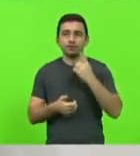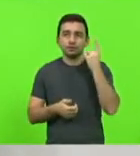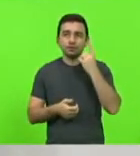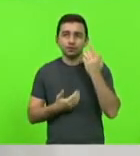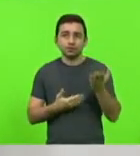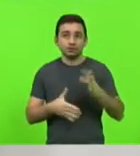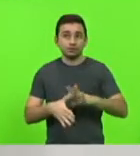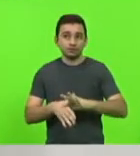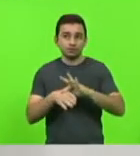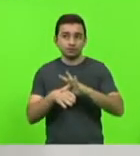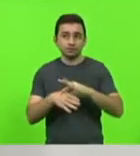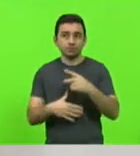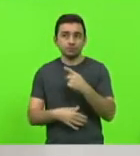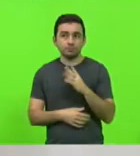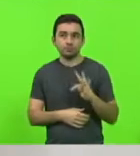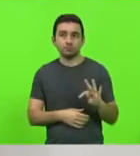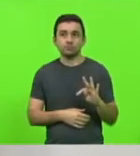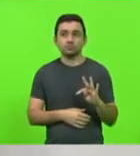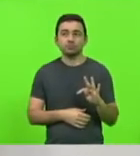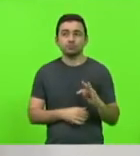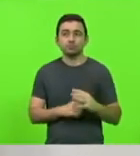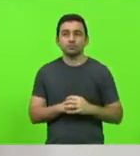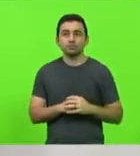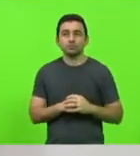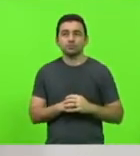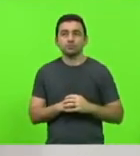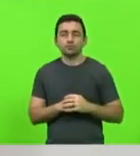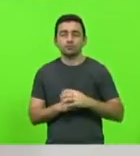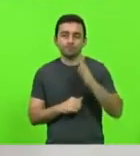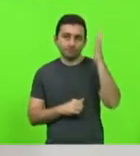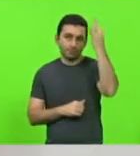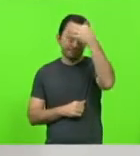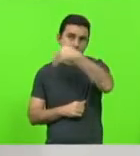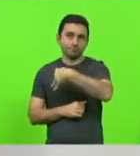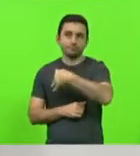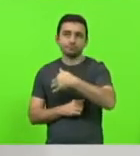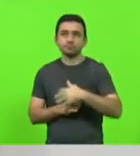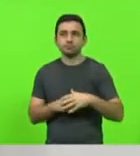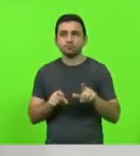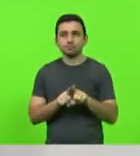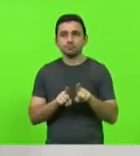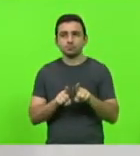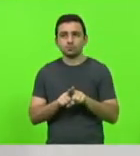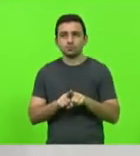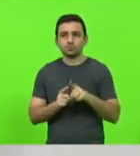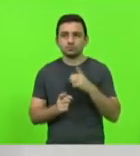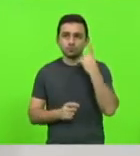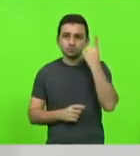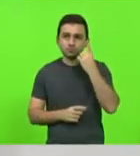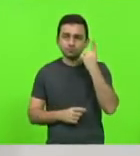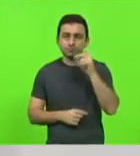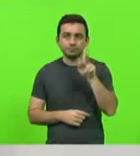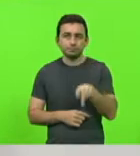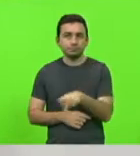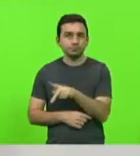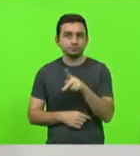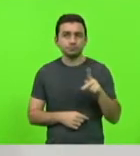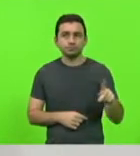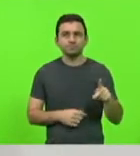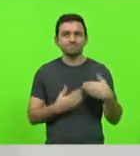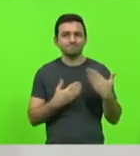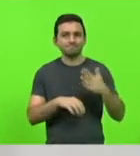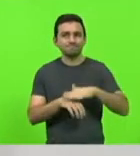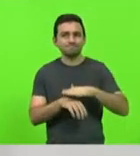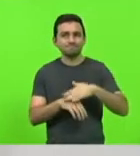da bancada do Partido dos Trabalhadores, deputado Fabiano da Luz. Companheiro deputado Padre Pedro Baldiceira, que em seu gesto